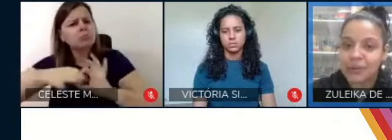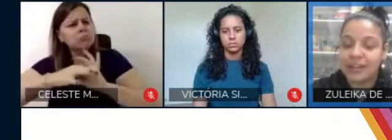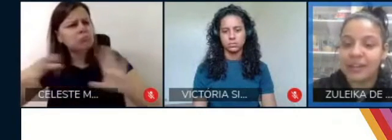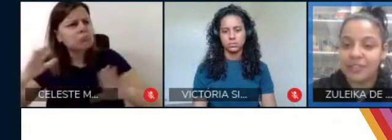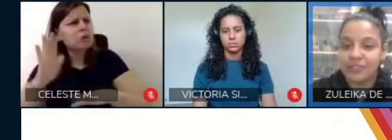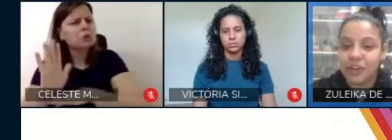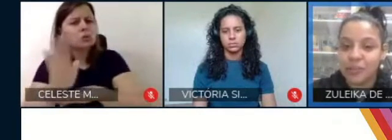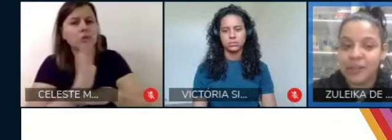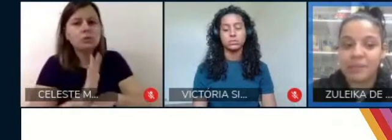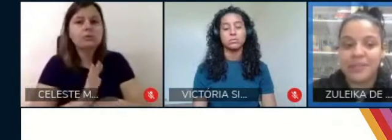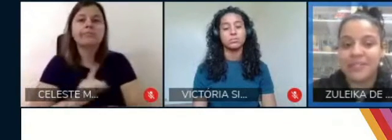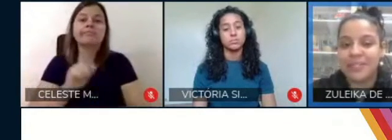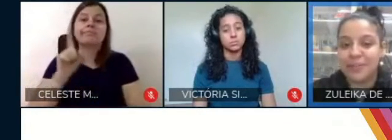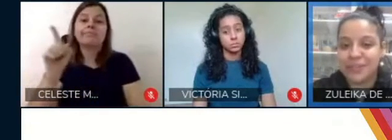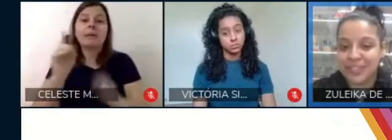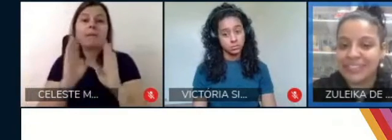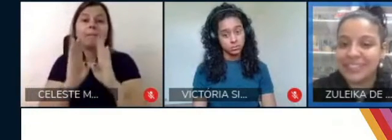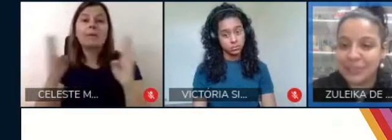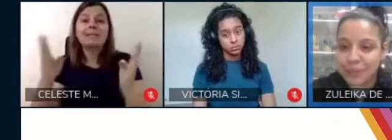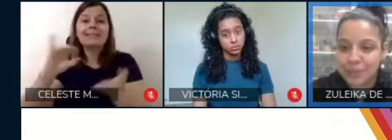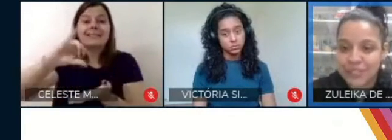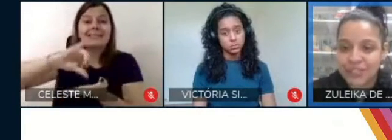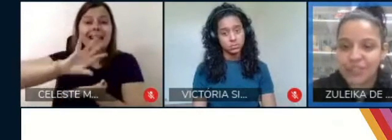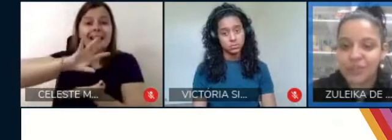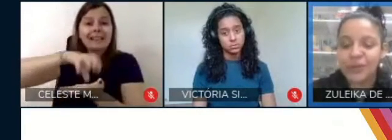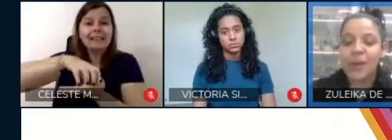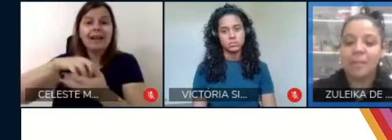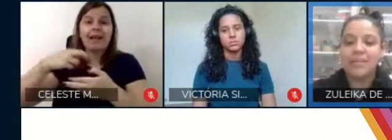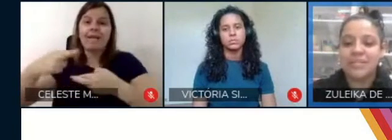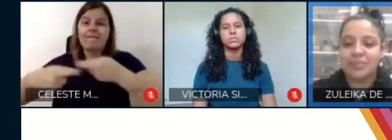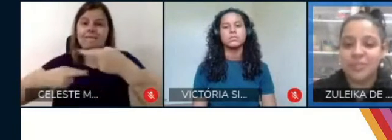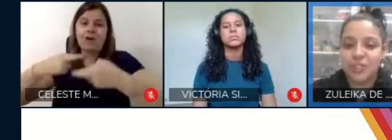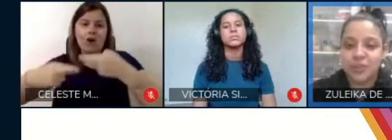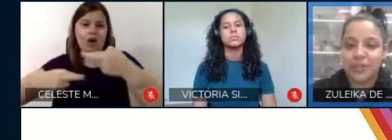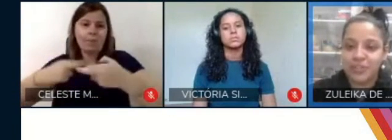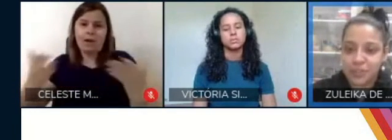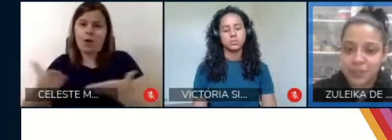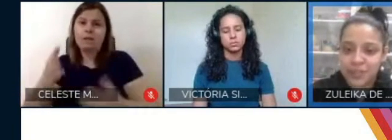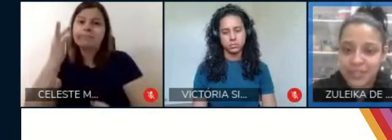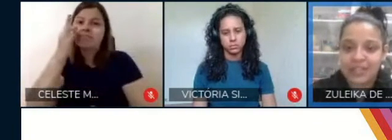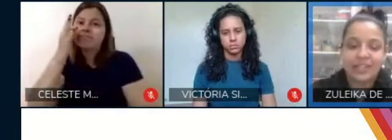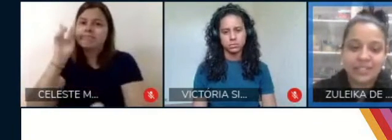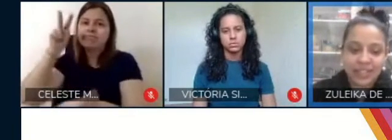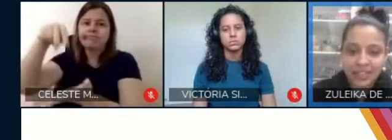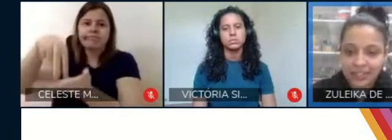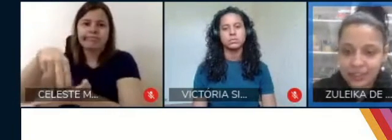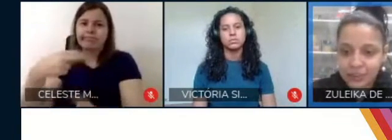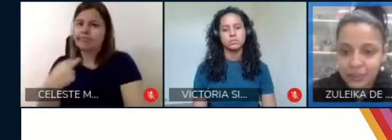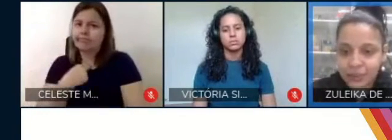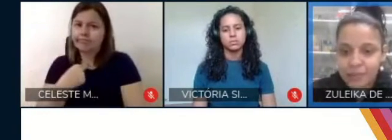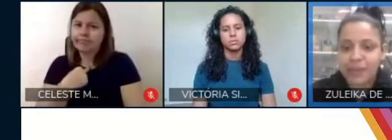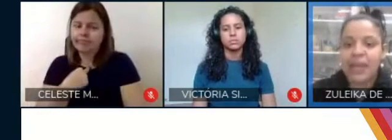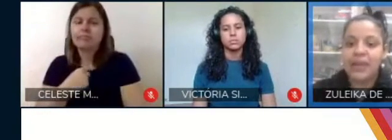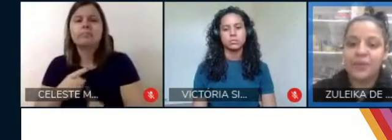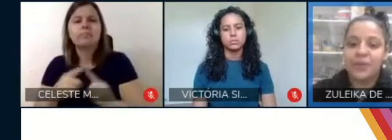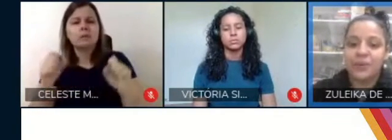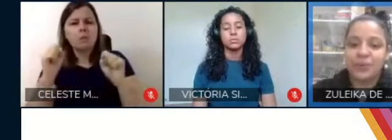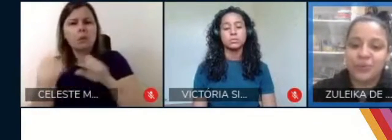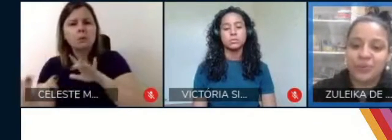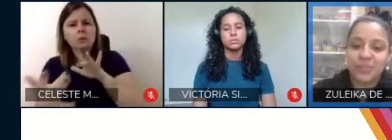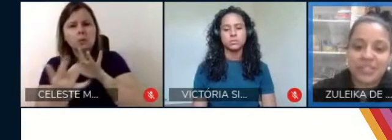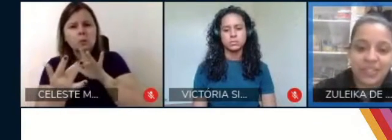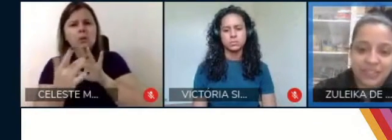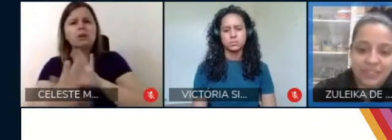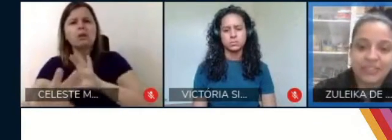Biblioteca Central está em reforma e presencialmente ainda não é possível, mas estamos disponíveis pelos canais. Tanto o